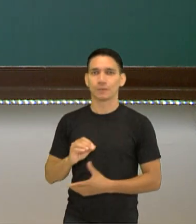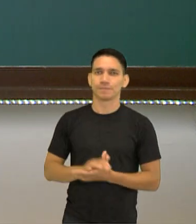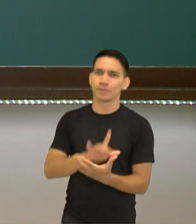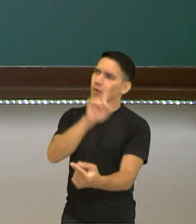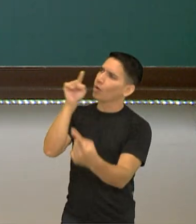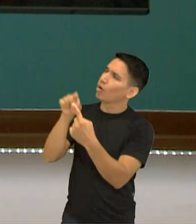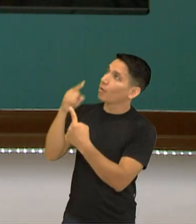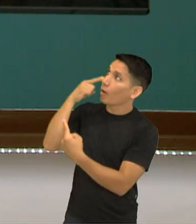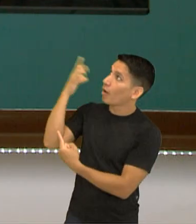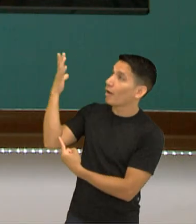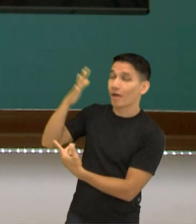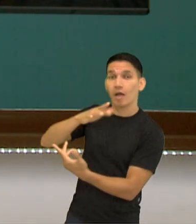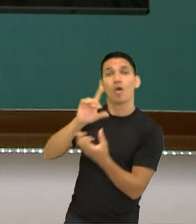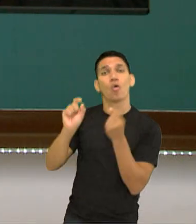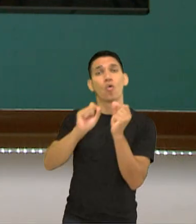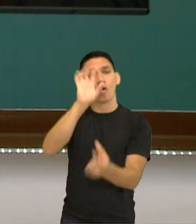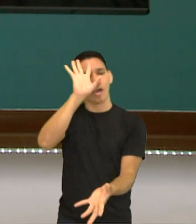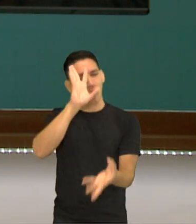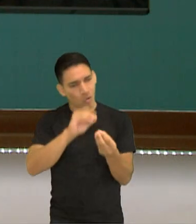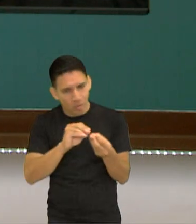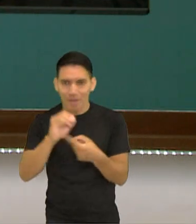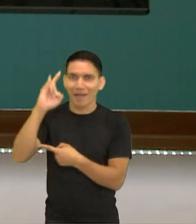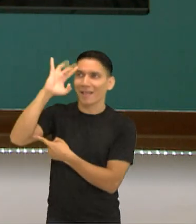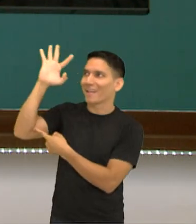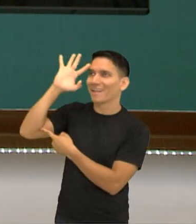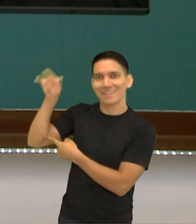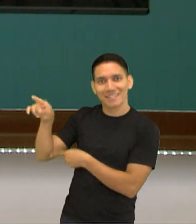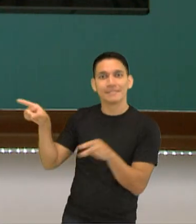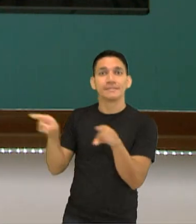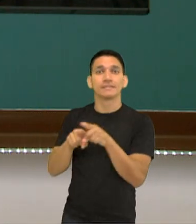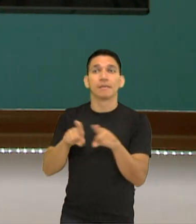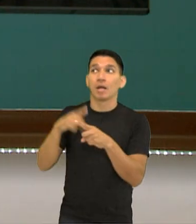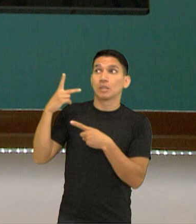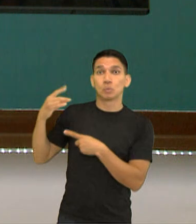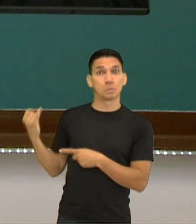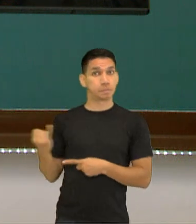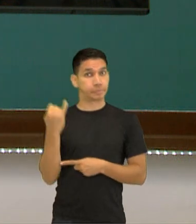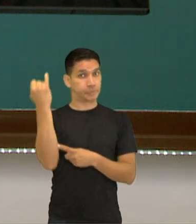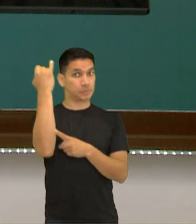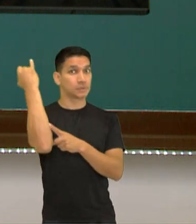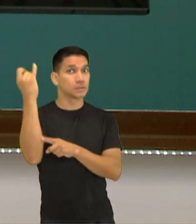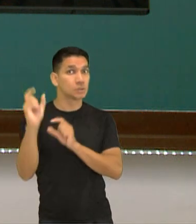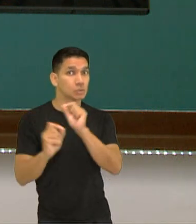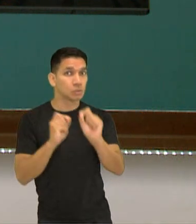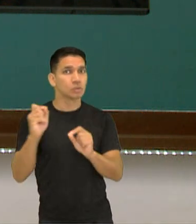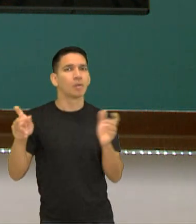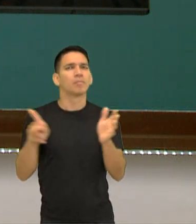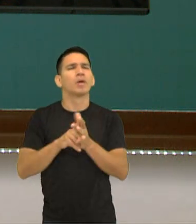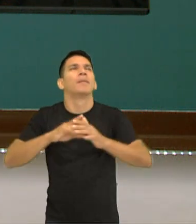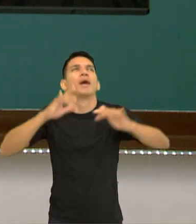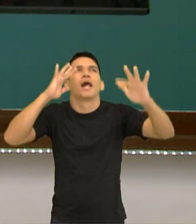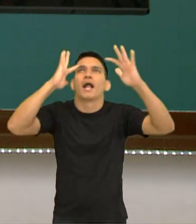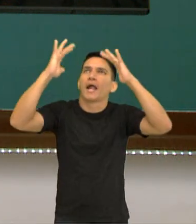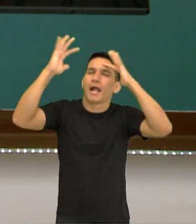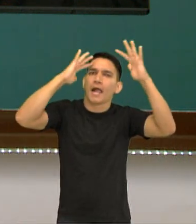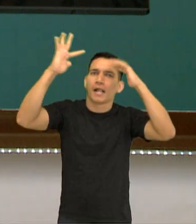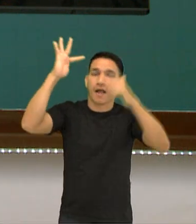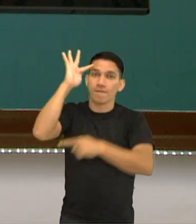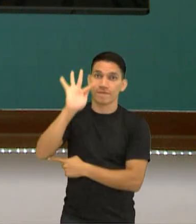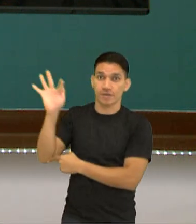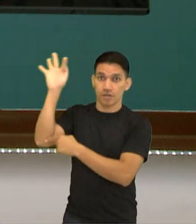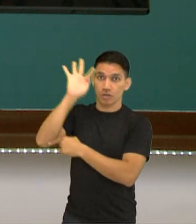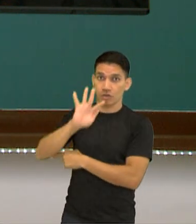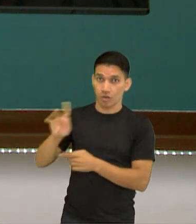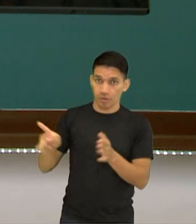justamente compreender esta teoria e a sua importância na reflexão filosófica